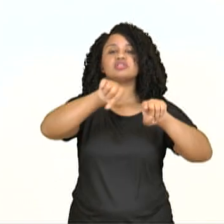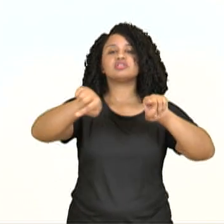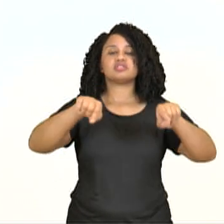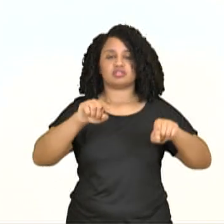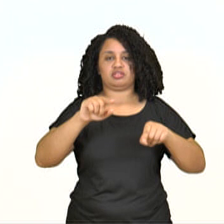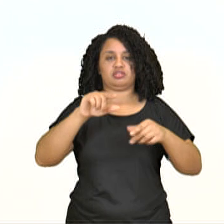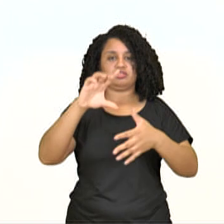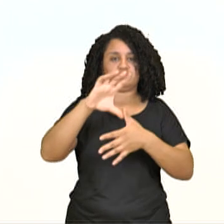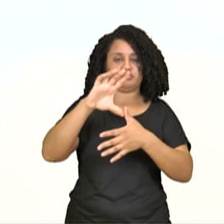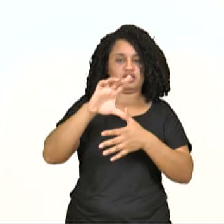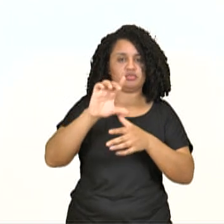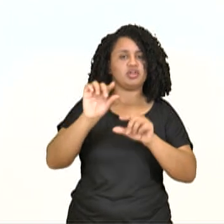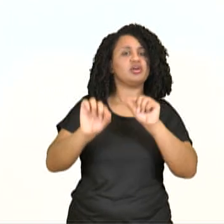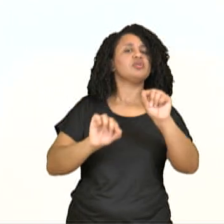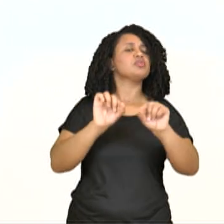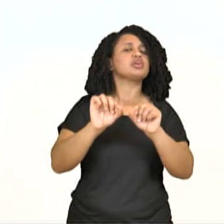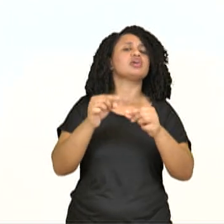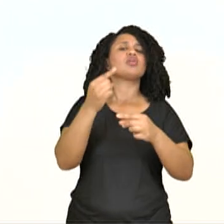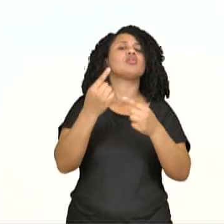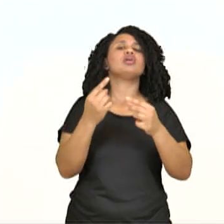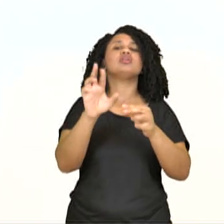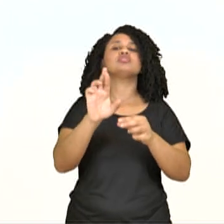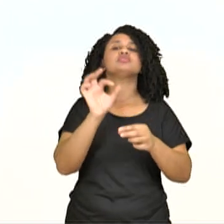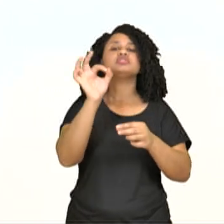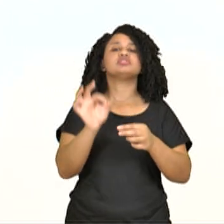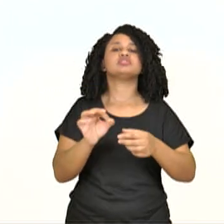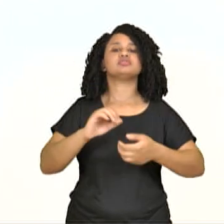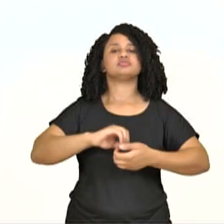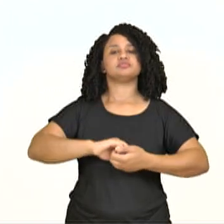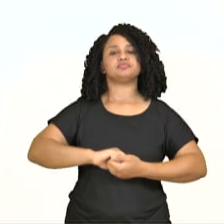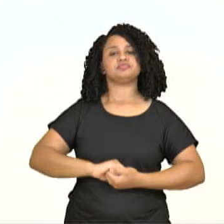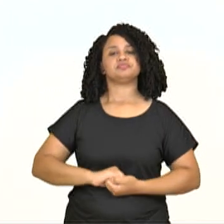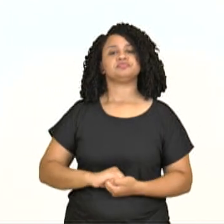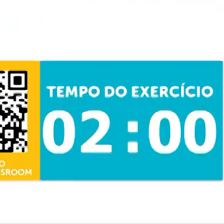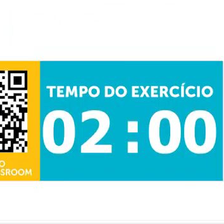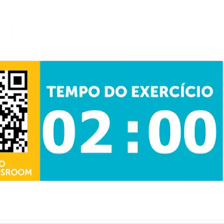serve a escala cartográfica? A, B ou C? Vai lá!